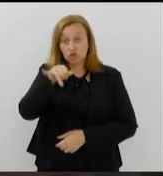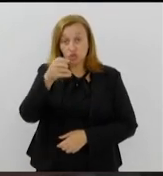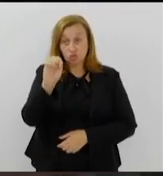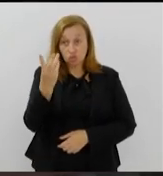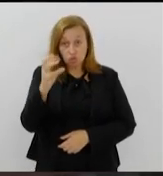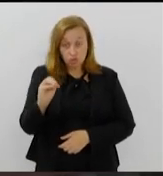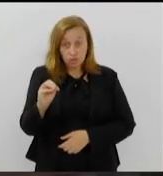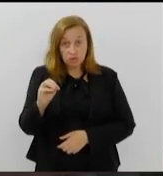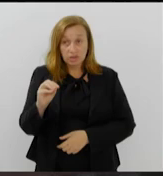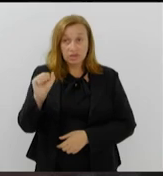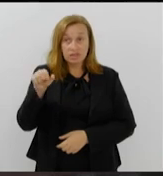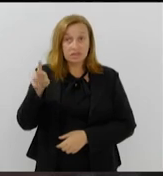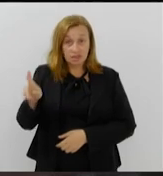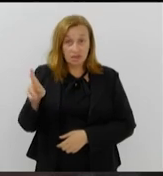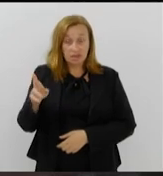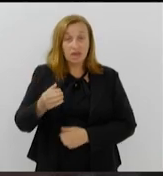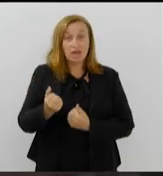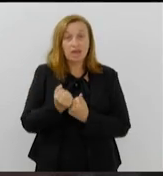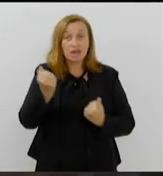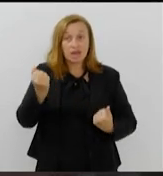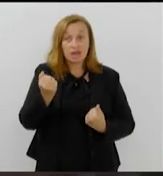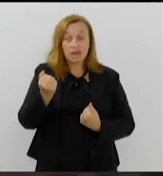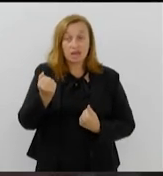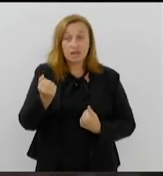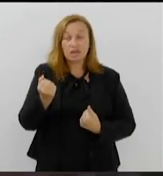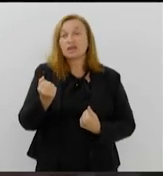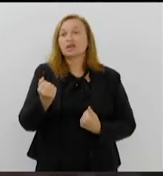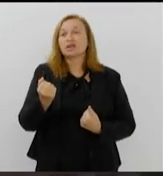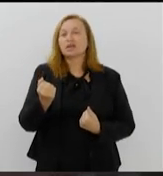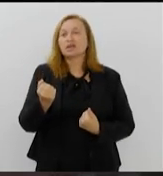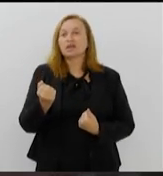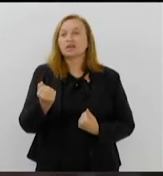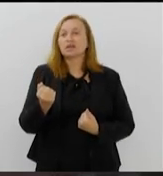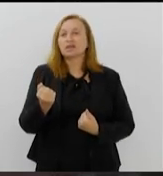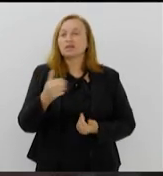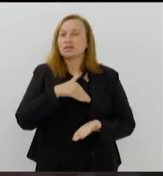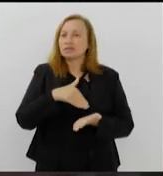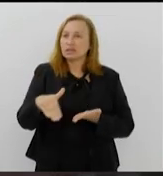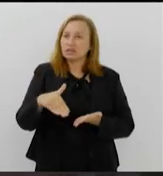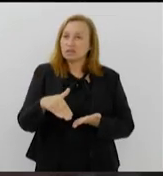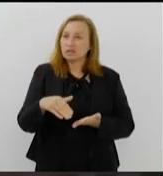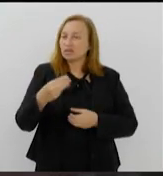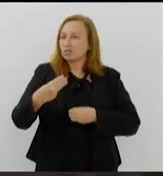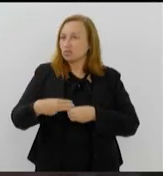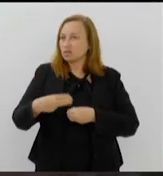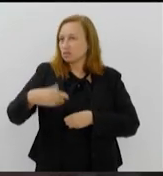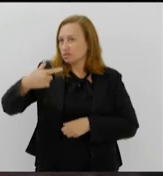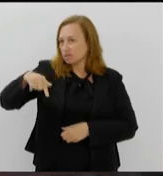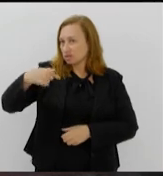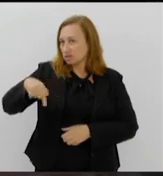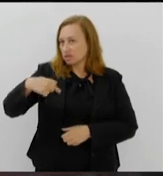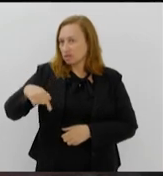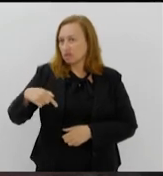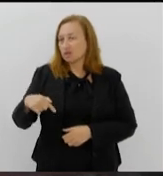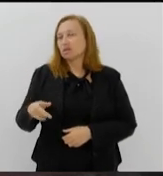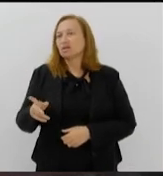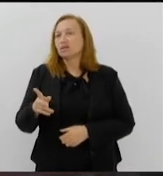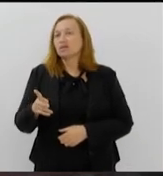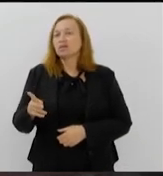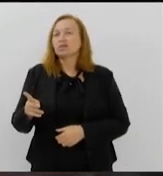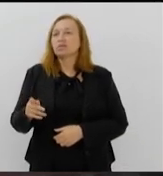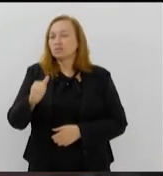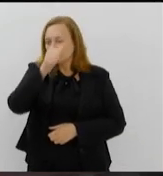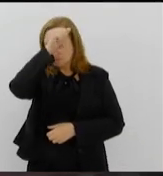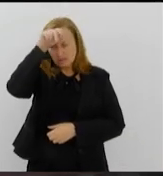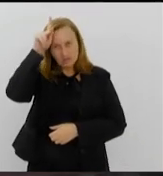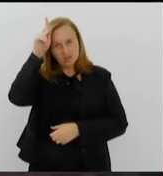Gomes Bezerra, ex-subsecretário de Contas Médicas do município de Queimados, da atual prefeitura que aí